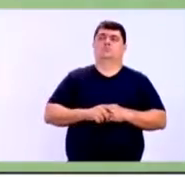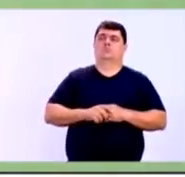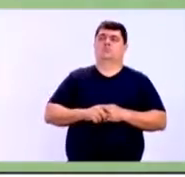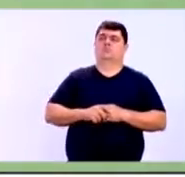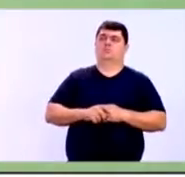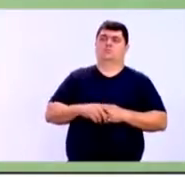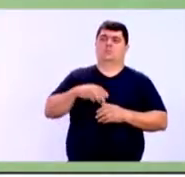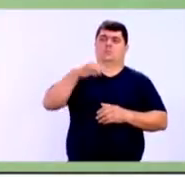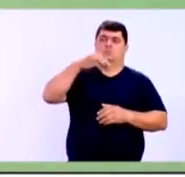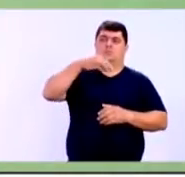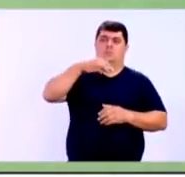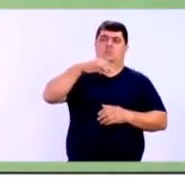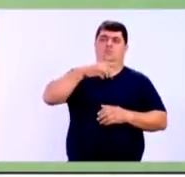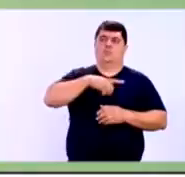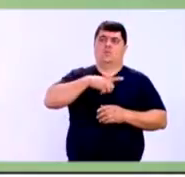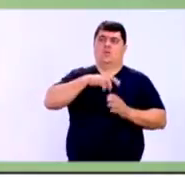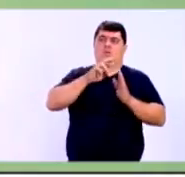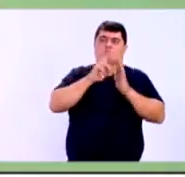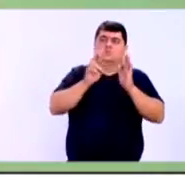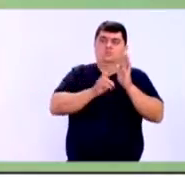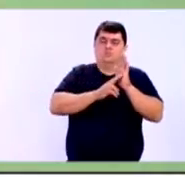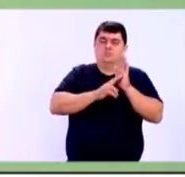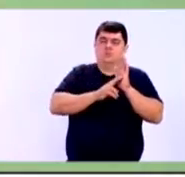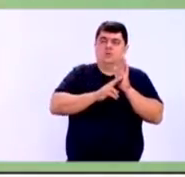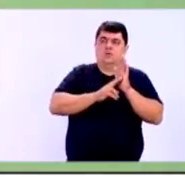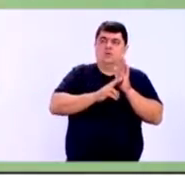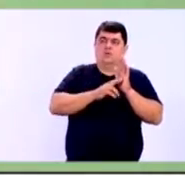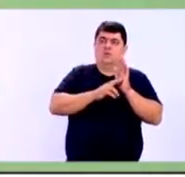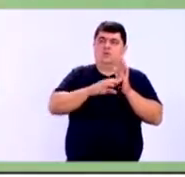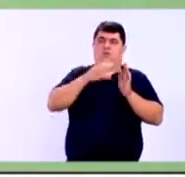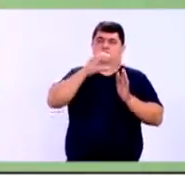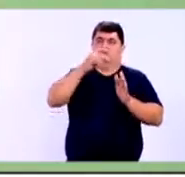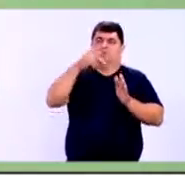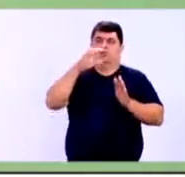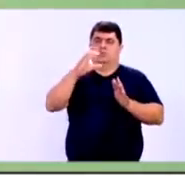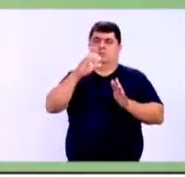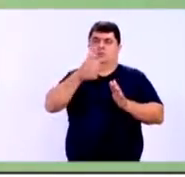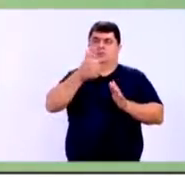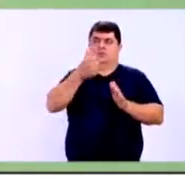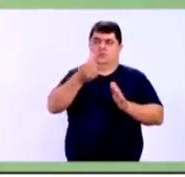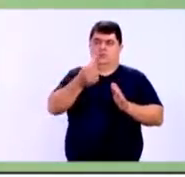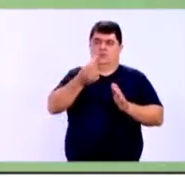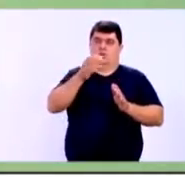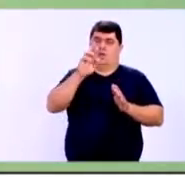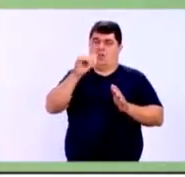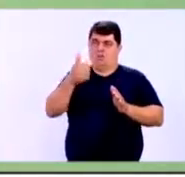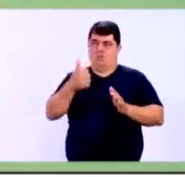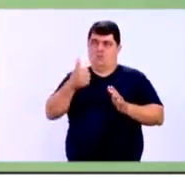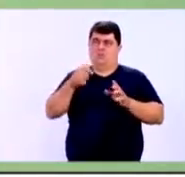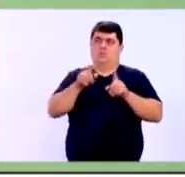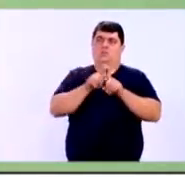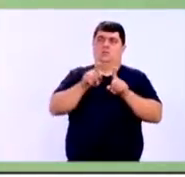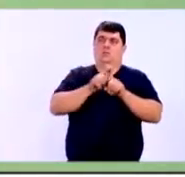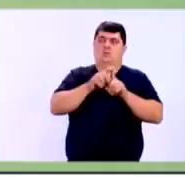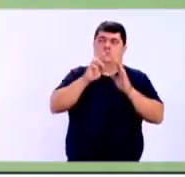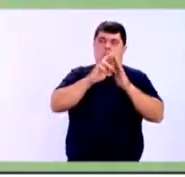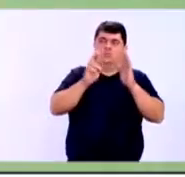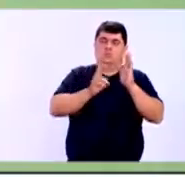Método de avaliação de estoque. As normas contábeis brasileiras, que são a CPC 16 R1 e as normas